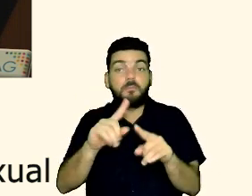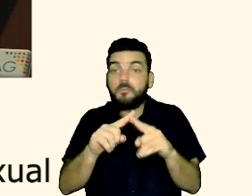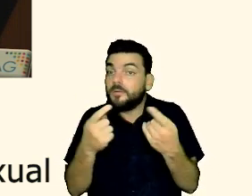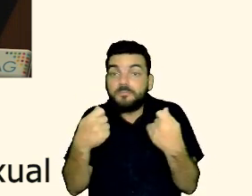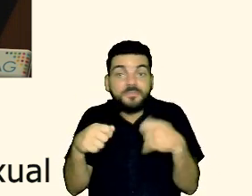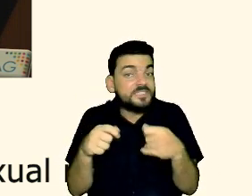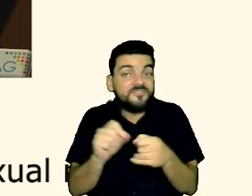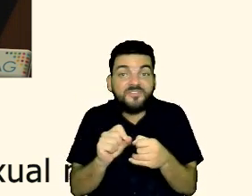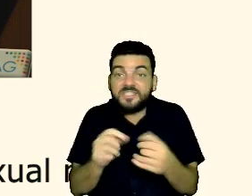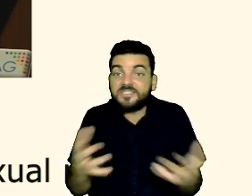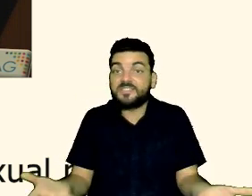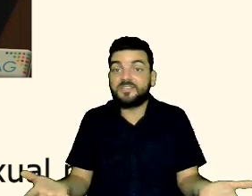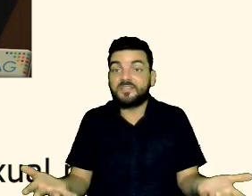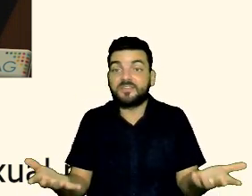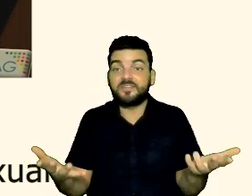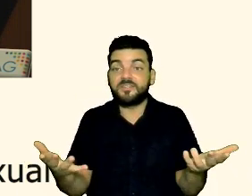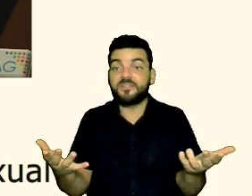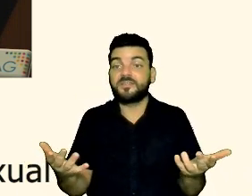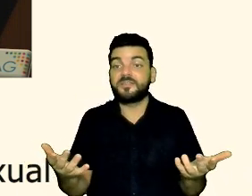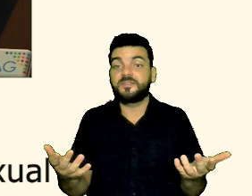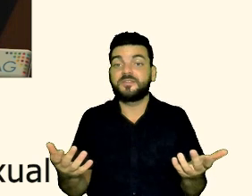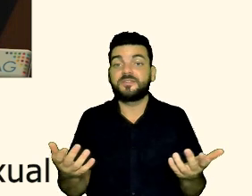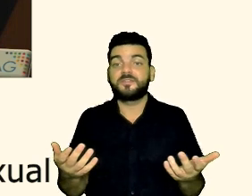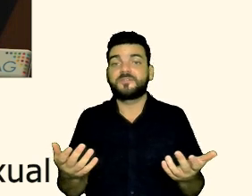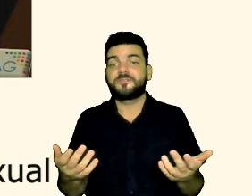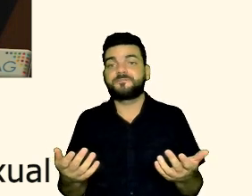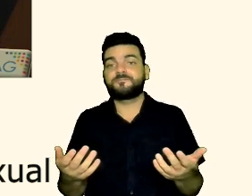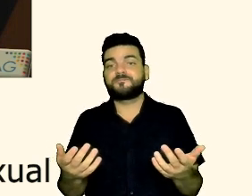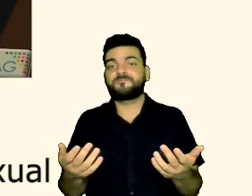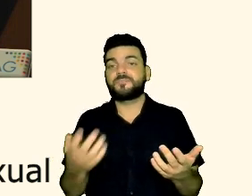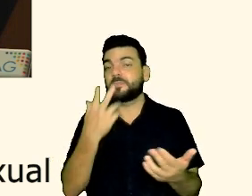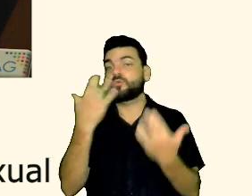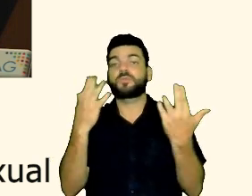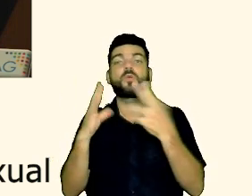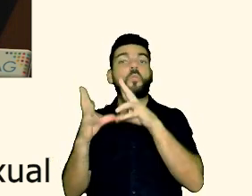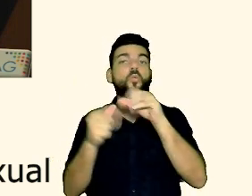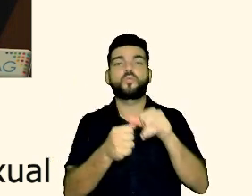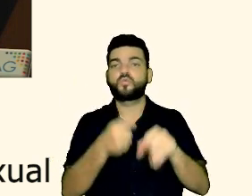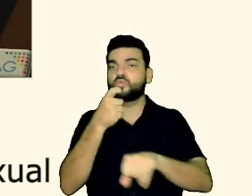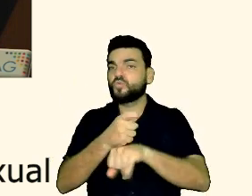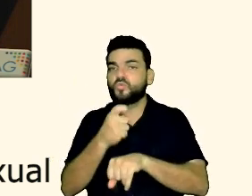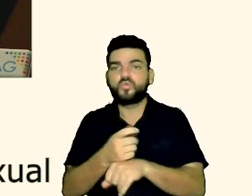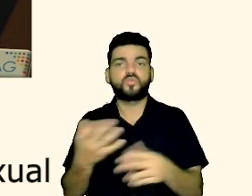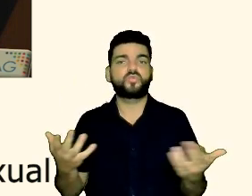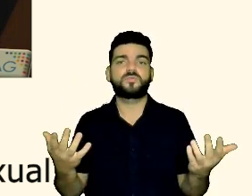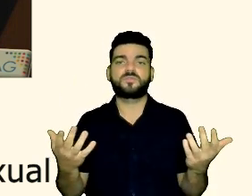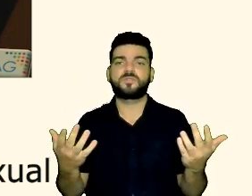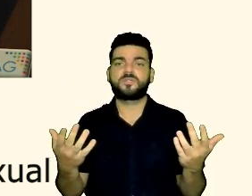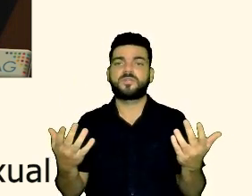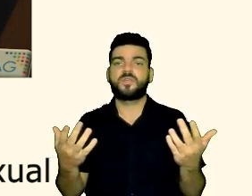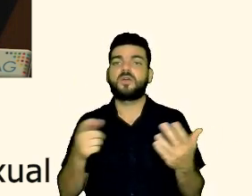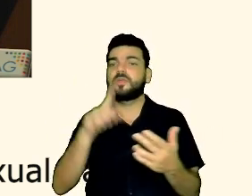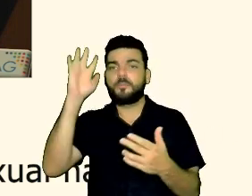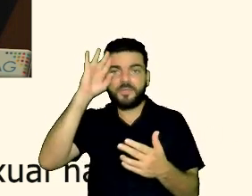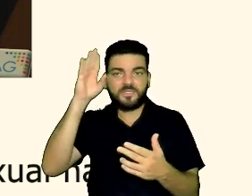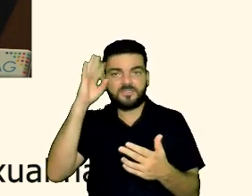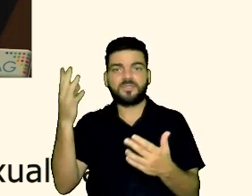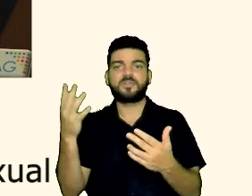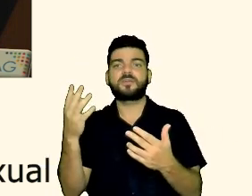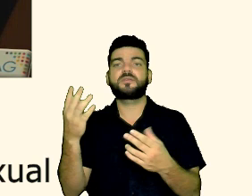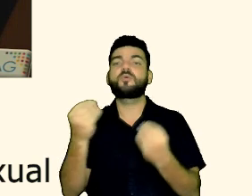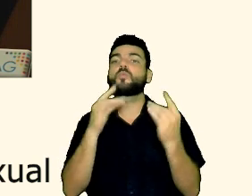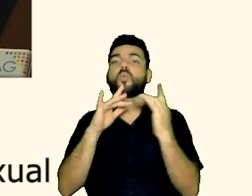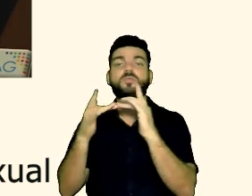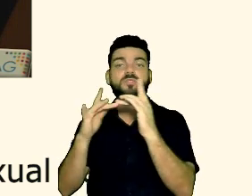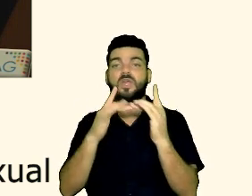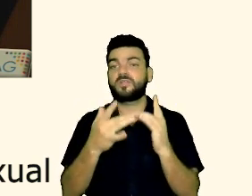no mundo da retórica, não mudando a mentalidade desses contatos. E é importante, porque à medida que nós